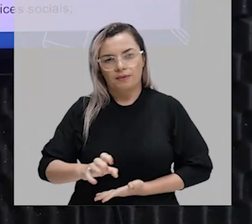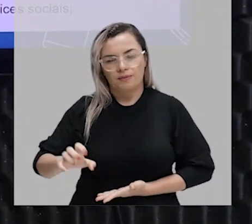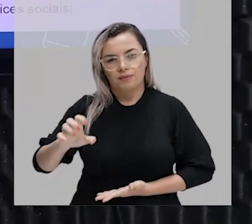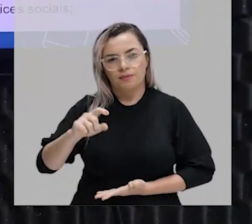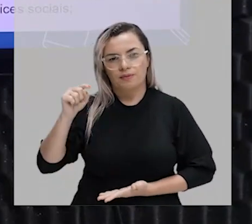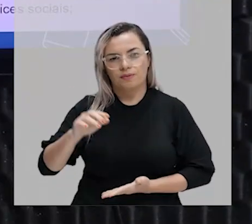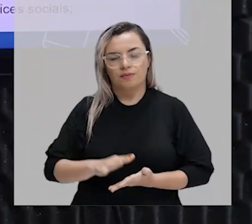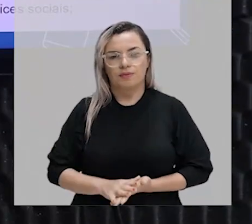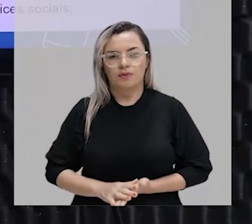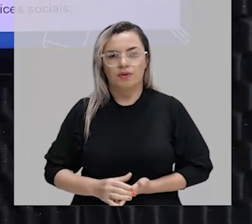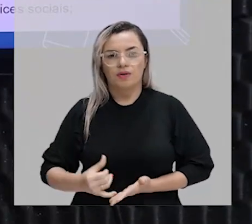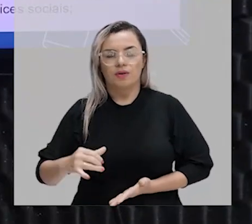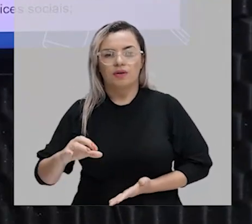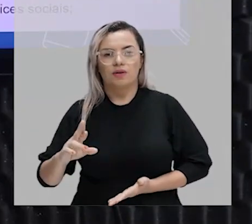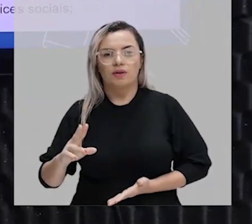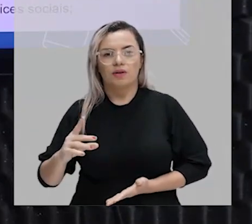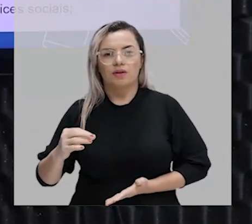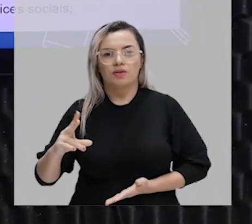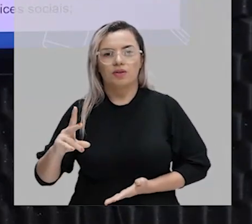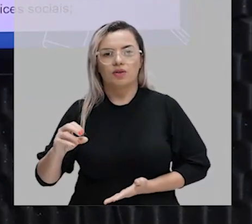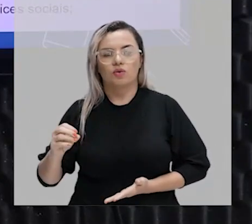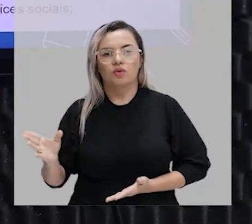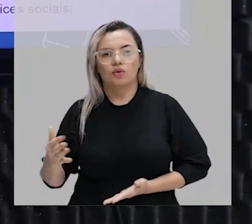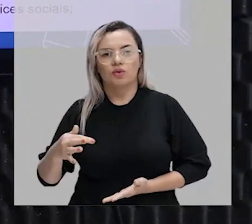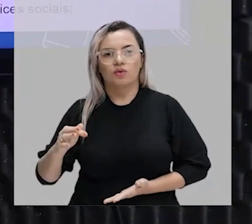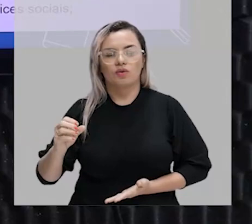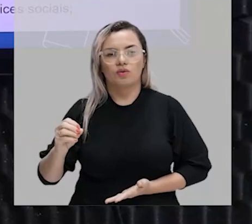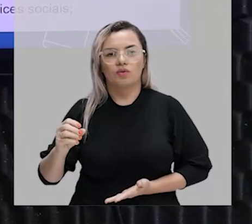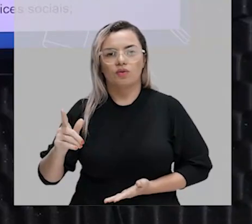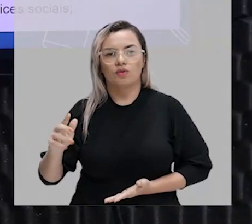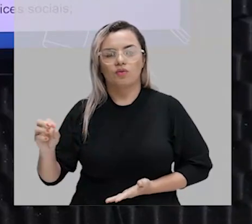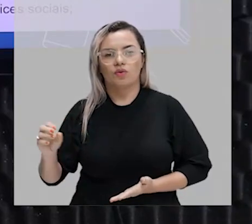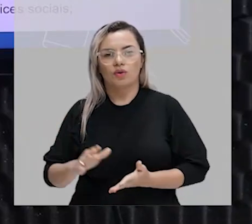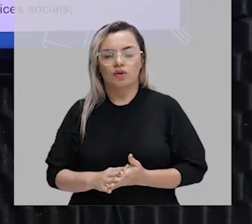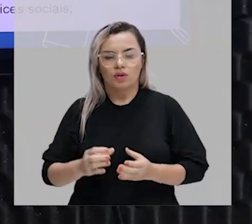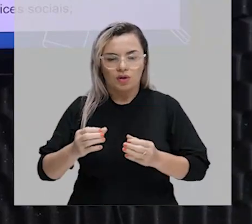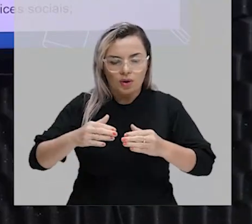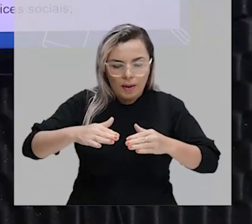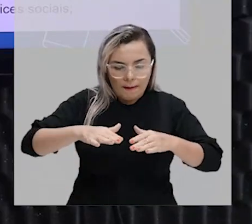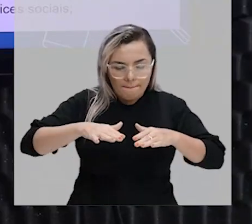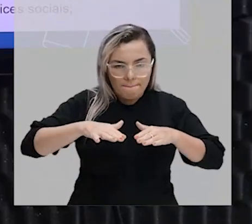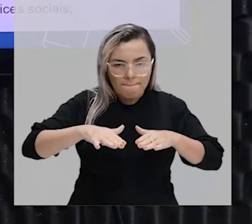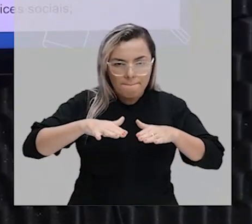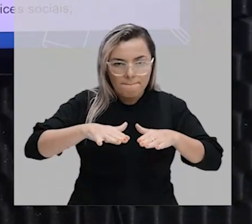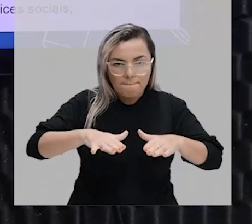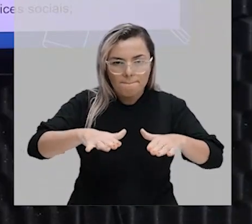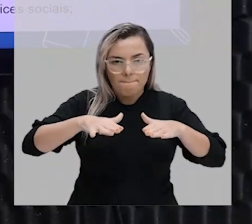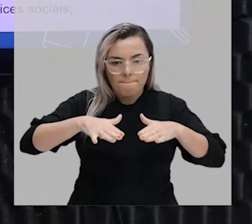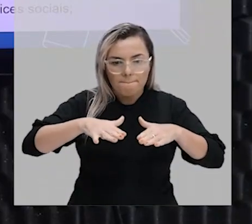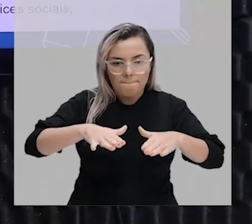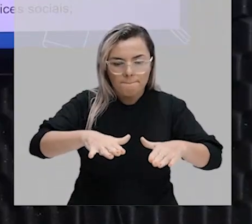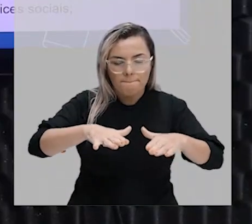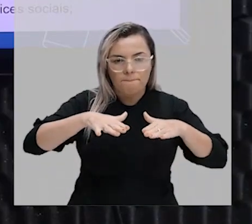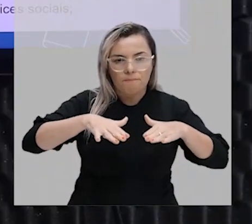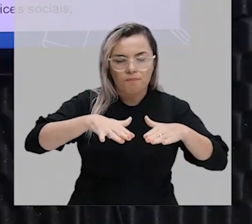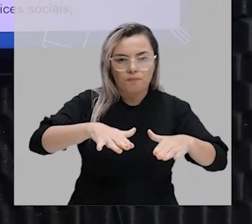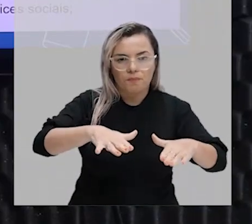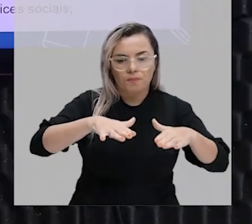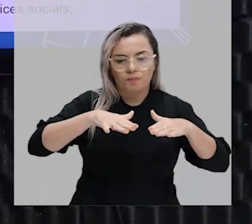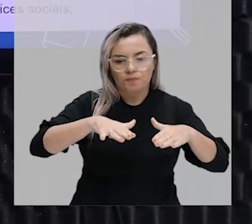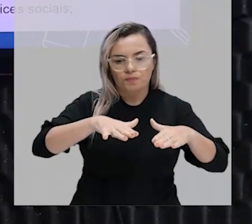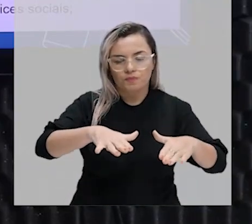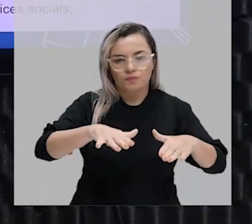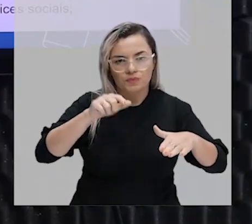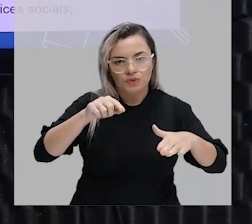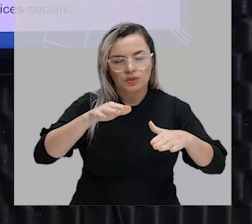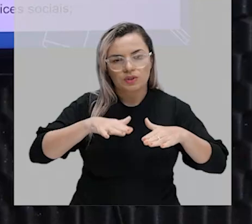chamada de Círculo de Fogo, que vai ter uma grande intensidade sísmica, né, de placas tectônicas se movimentando. Não é à toa